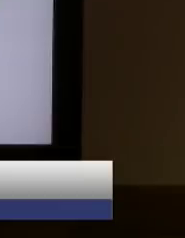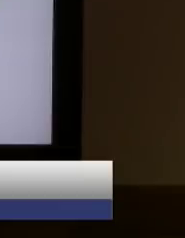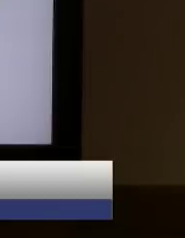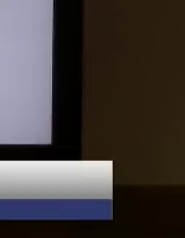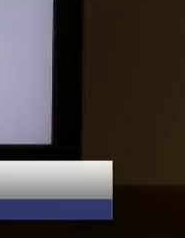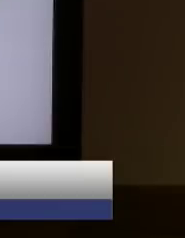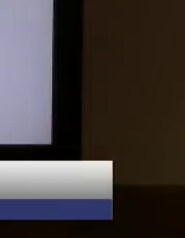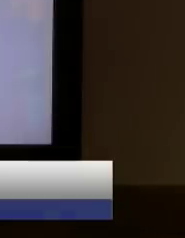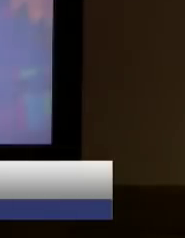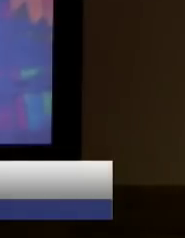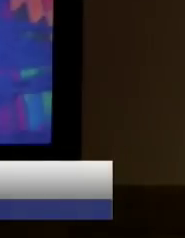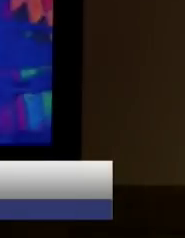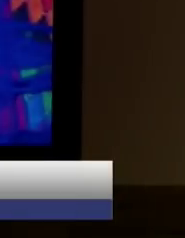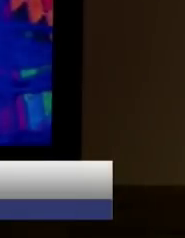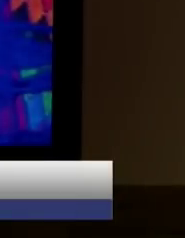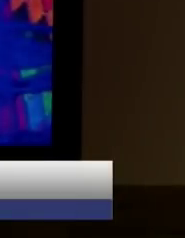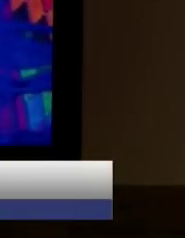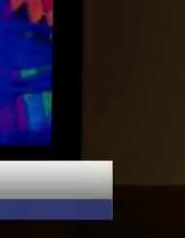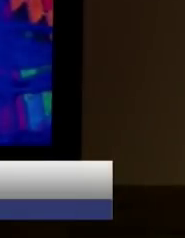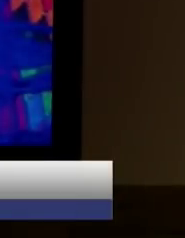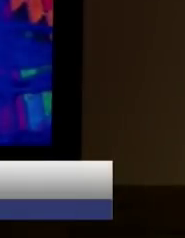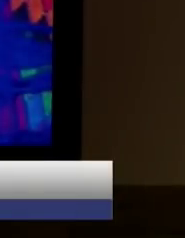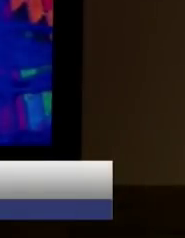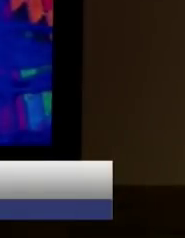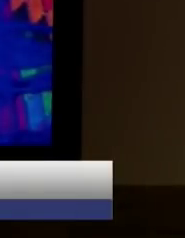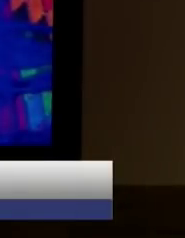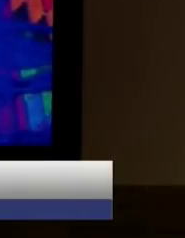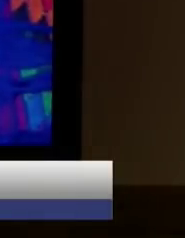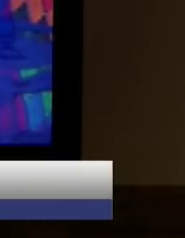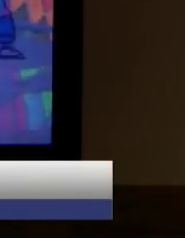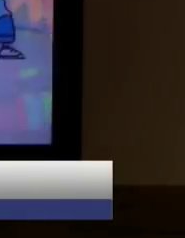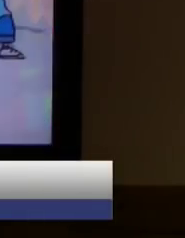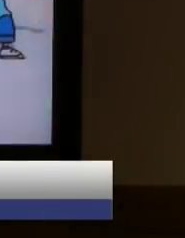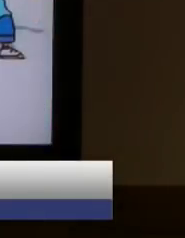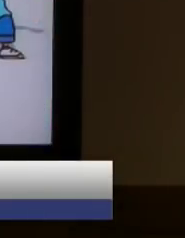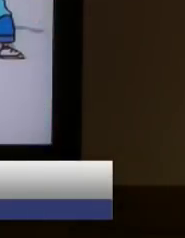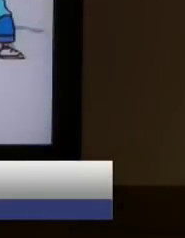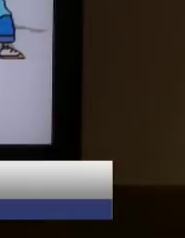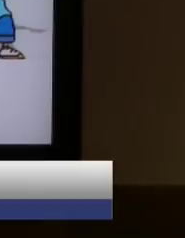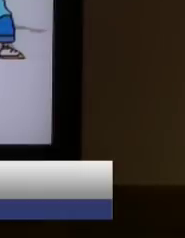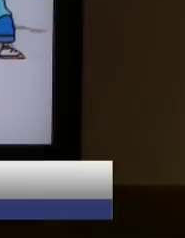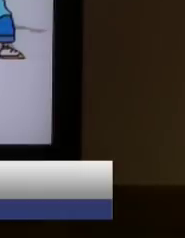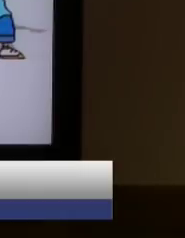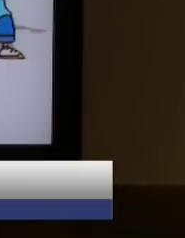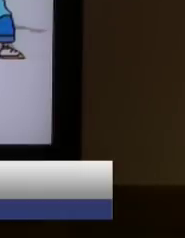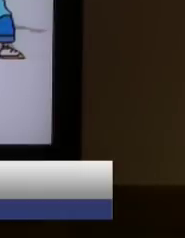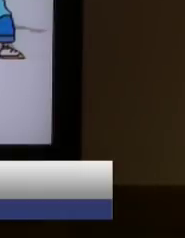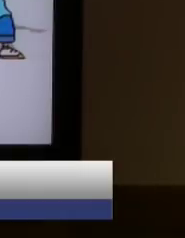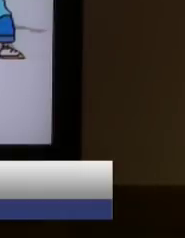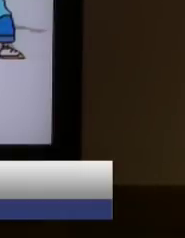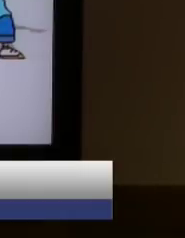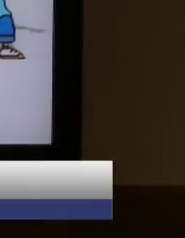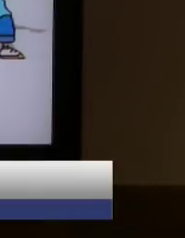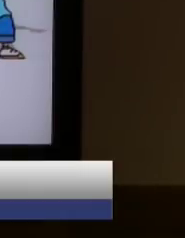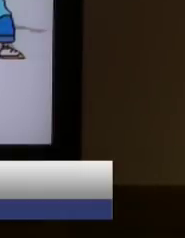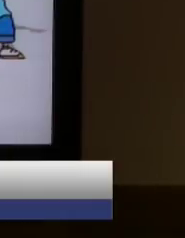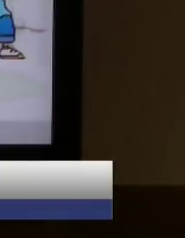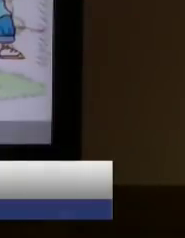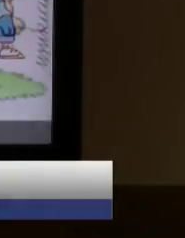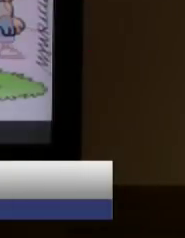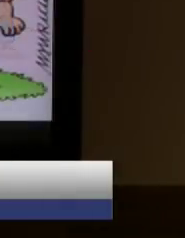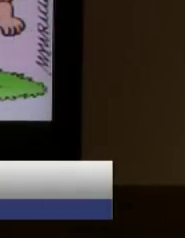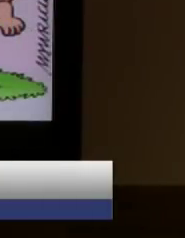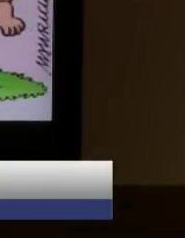bilboquê, do diavolô, me dá foguinho, vai no vizinho,